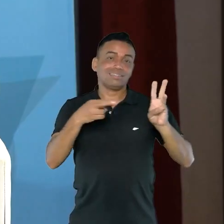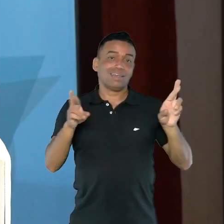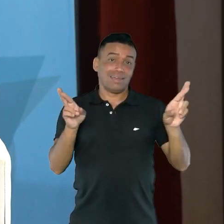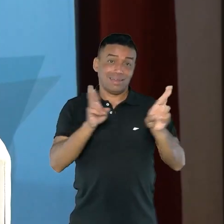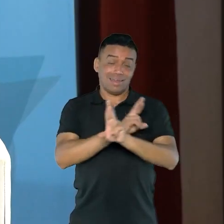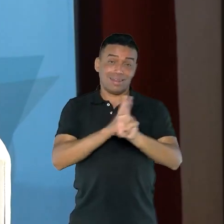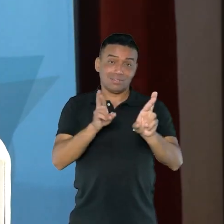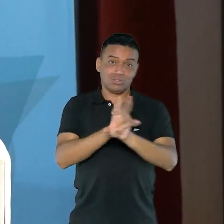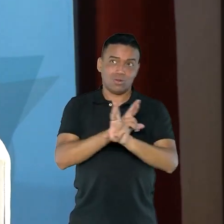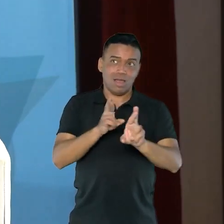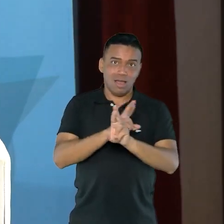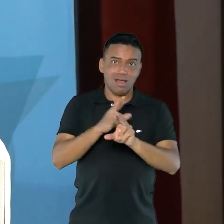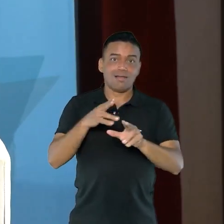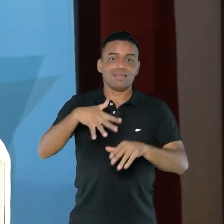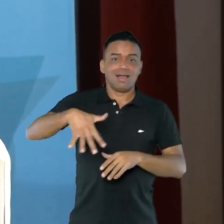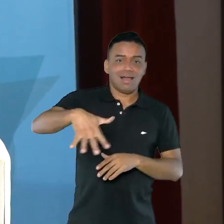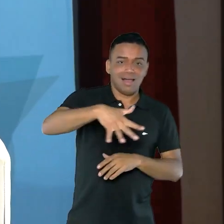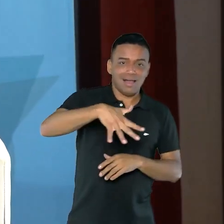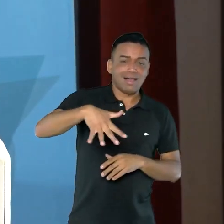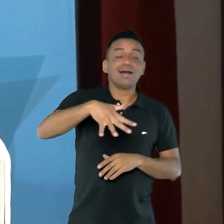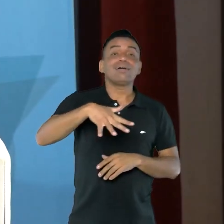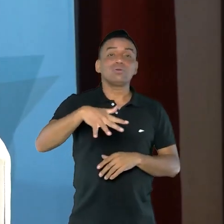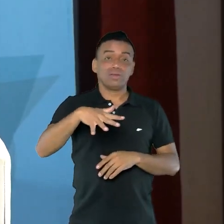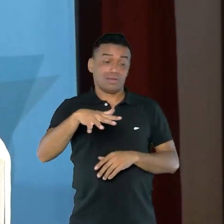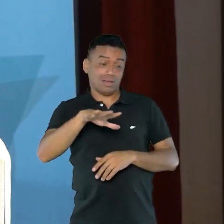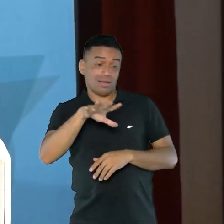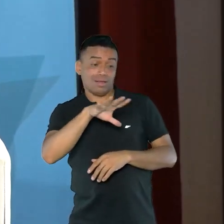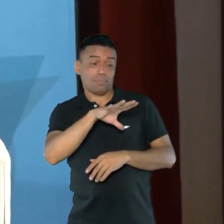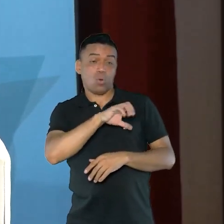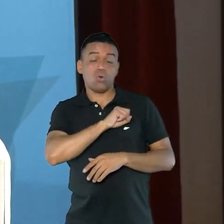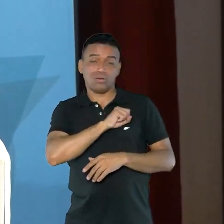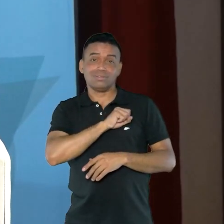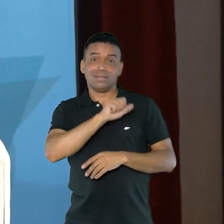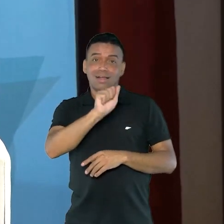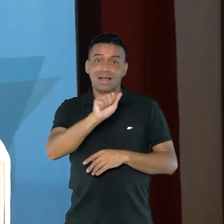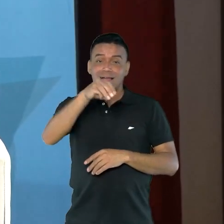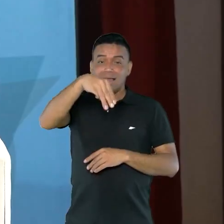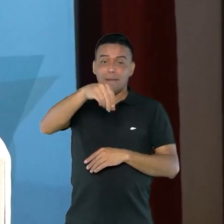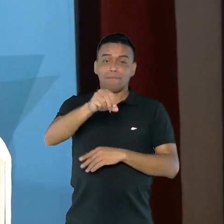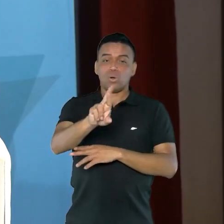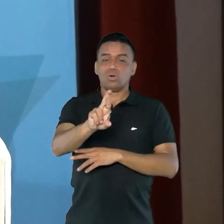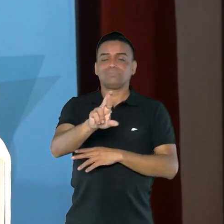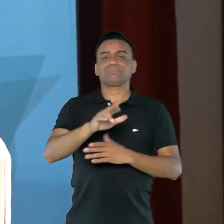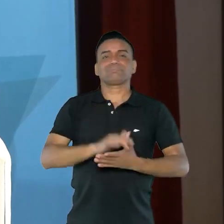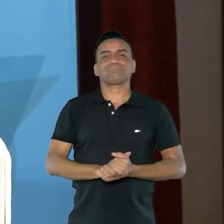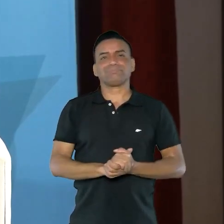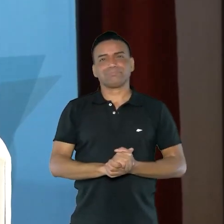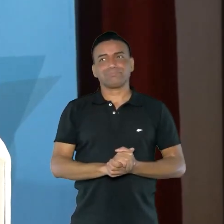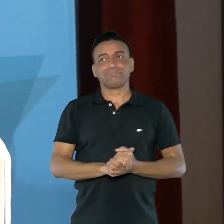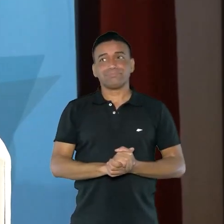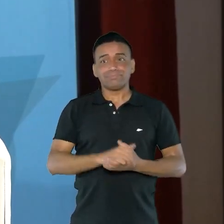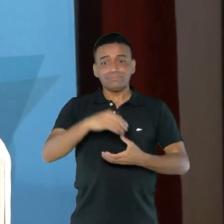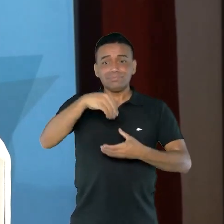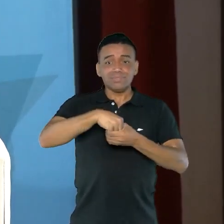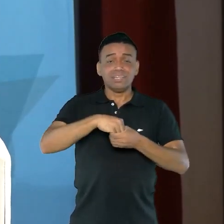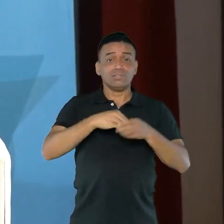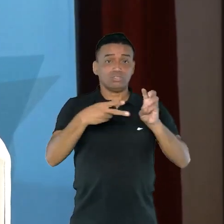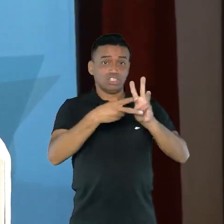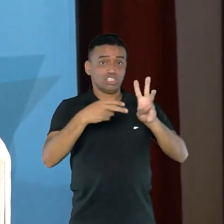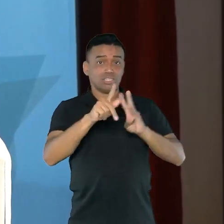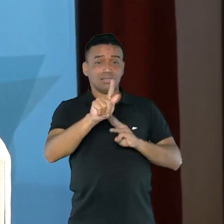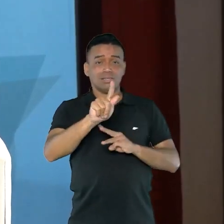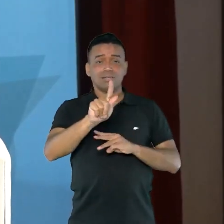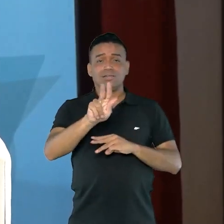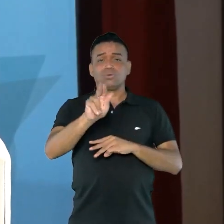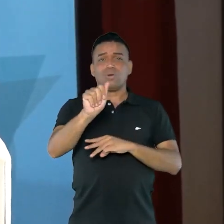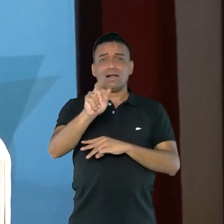que é relacionada, né, a essa dimensão do amor. E a gente utiliza, dentro do povo